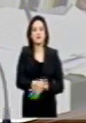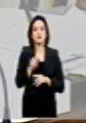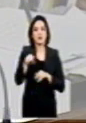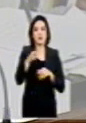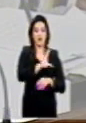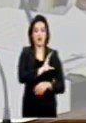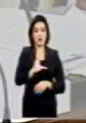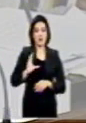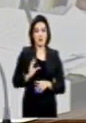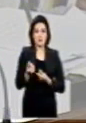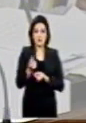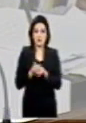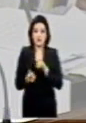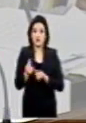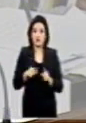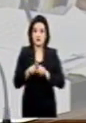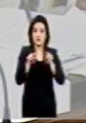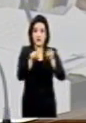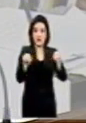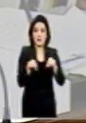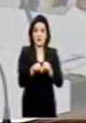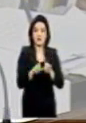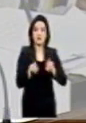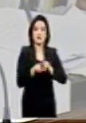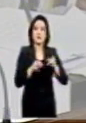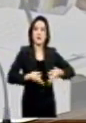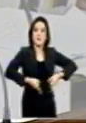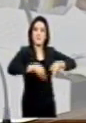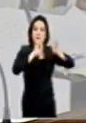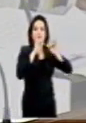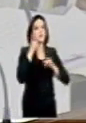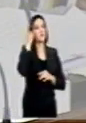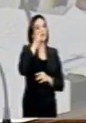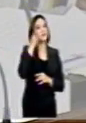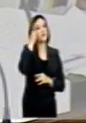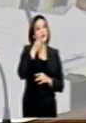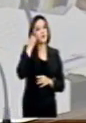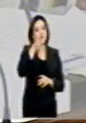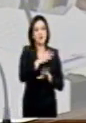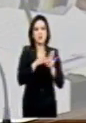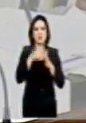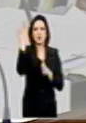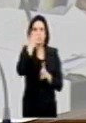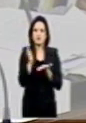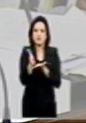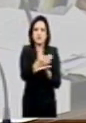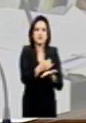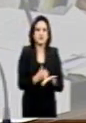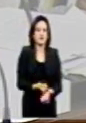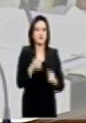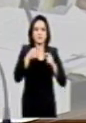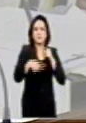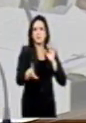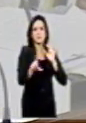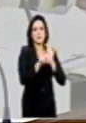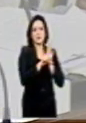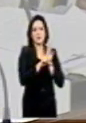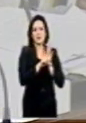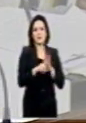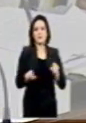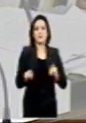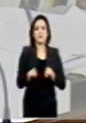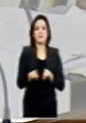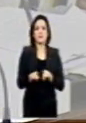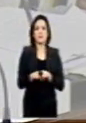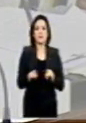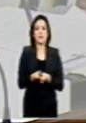no gabinete em apartamento funcional do deputado federal, bem como de todas aquelas delas derivarem.